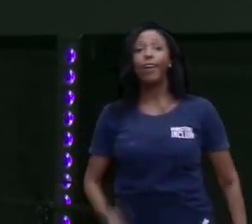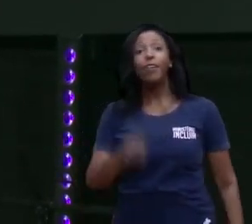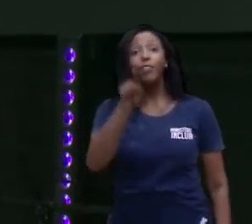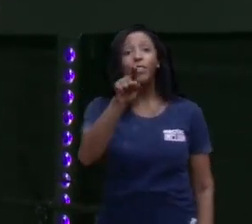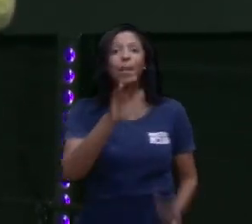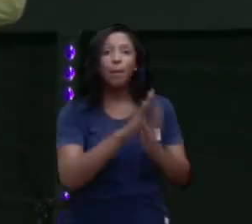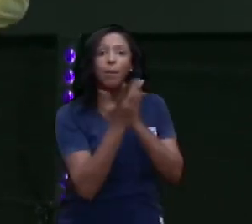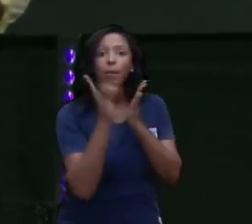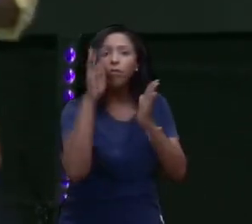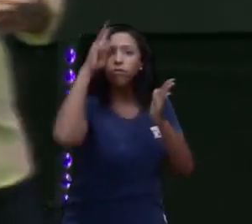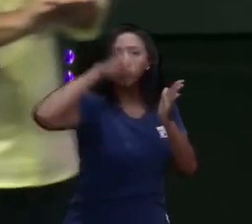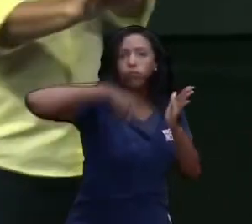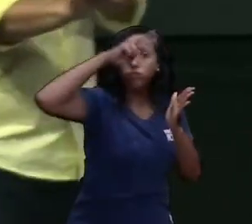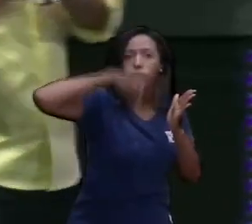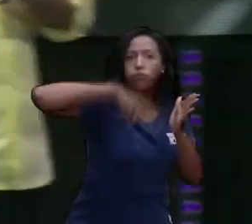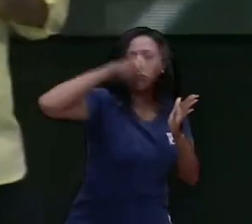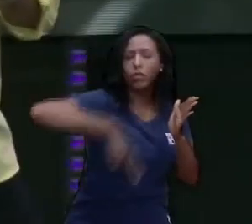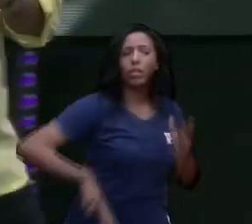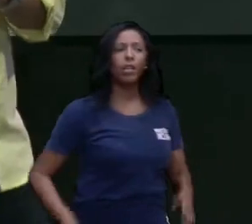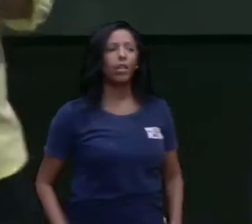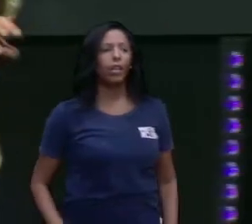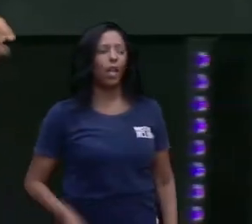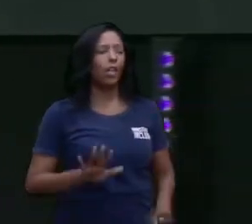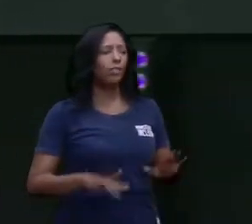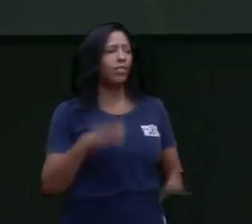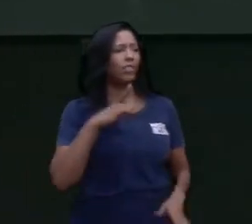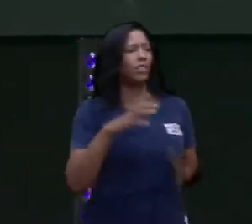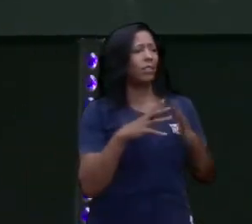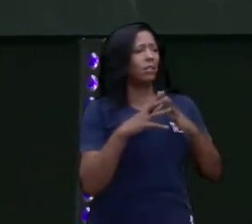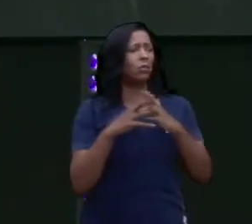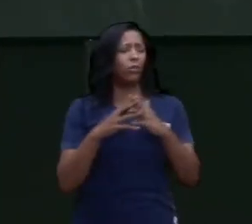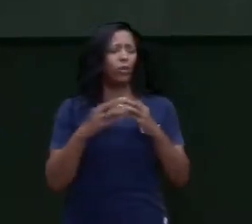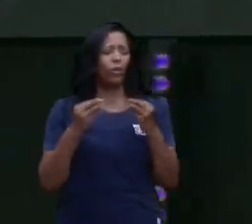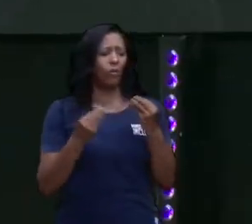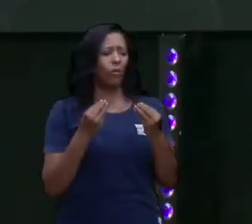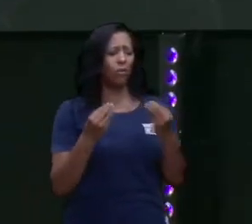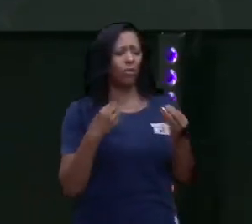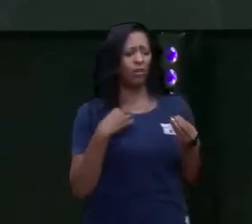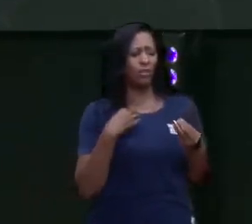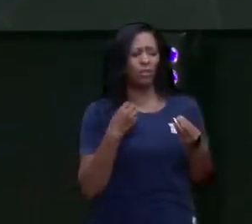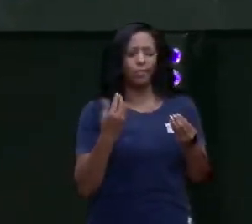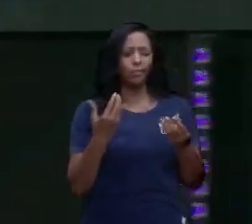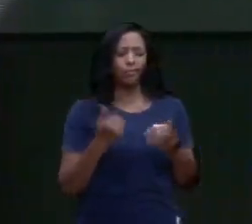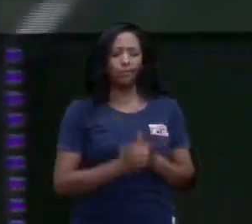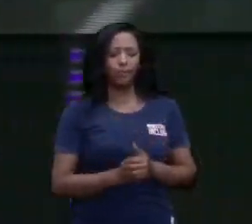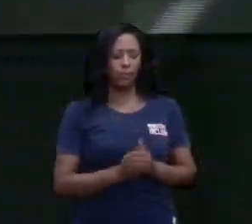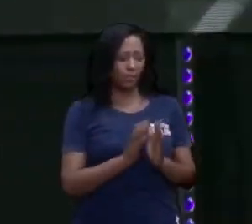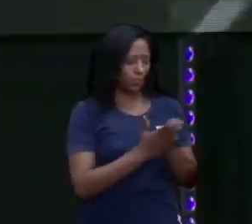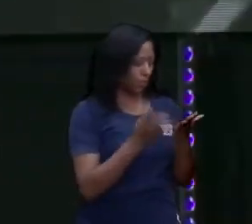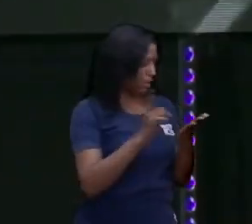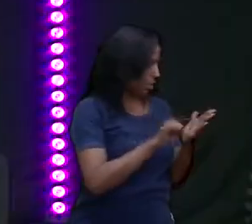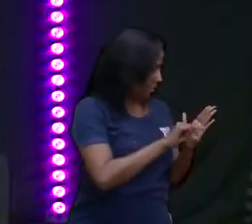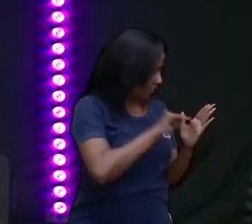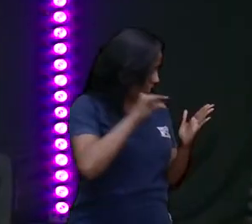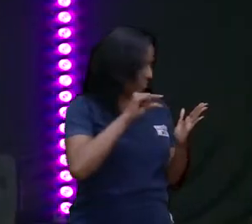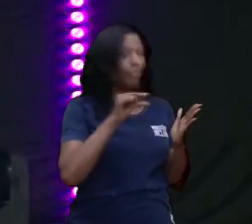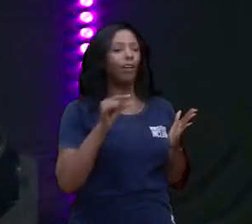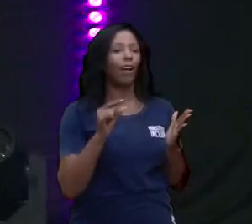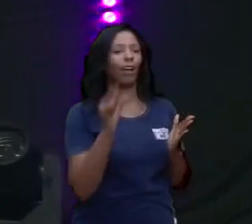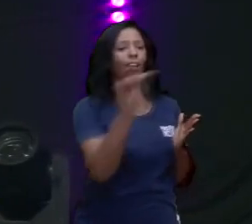agir e levar a outra como eu vou agir nessa situação um o pé isso e você vai agir